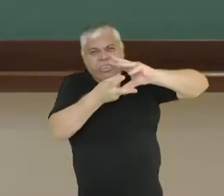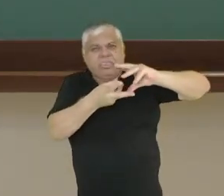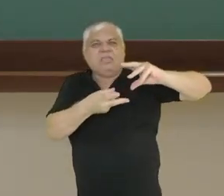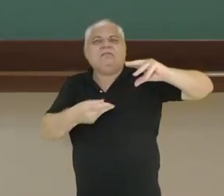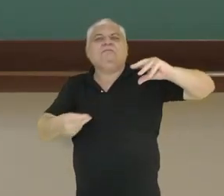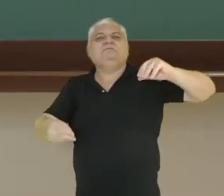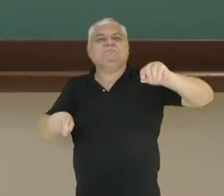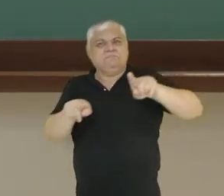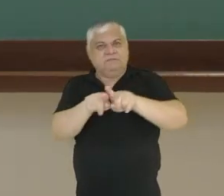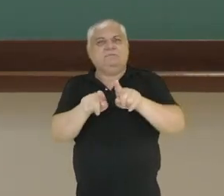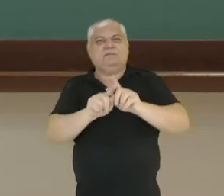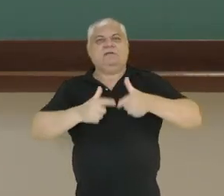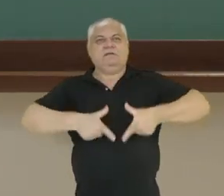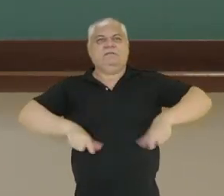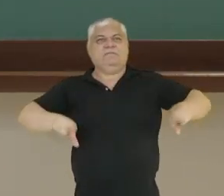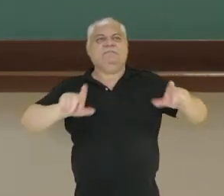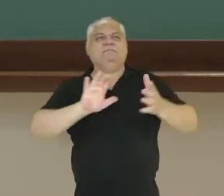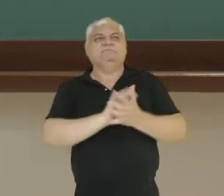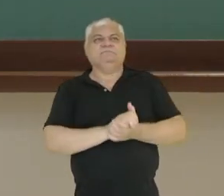placenta.